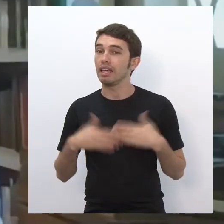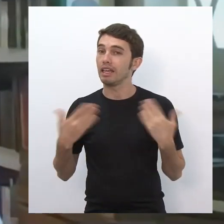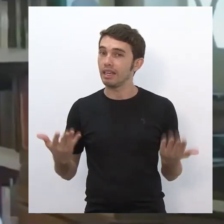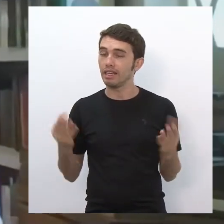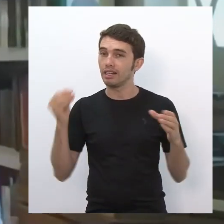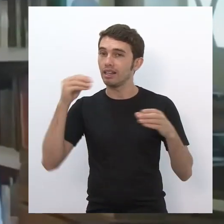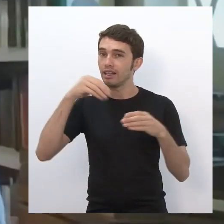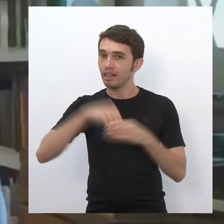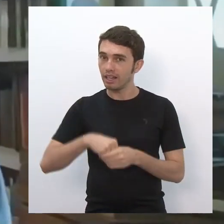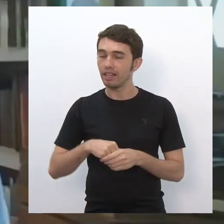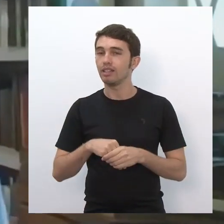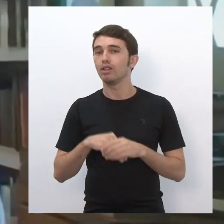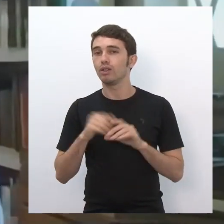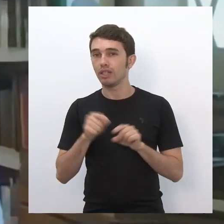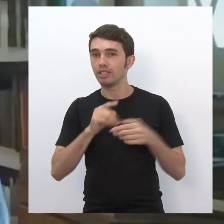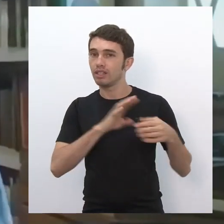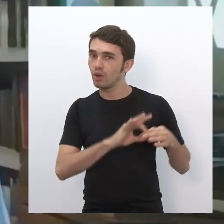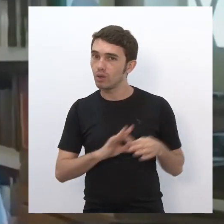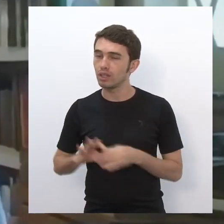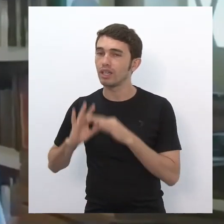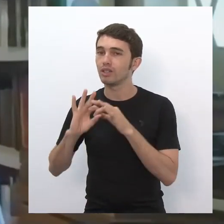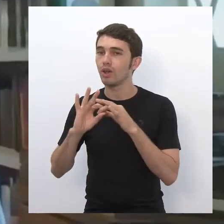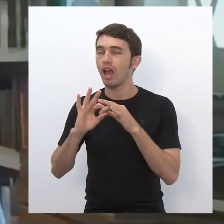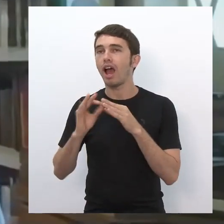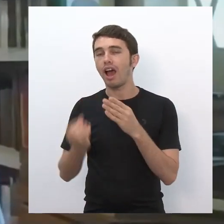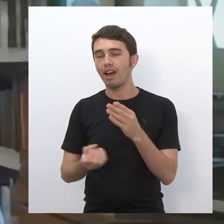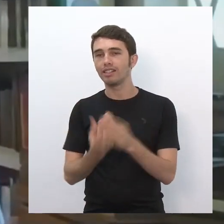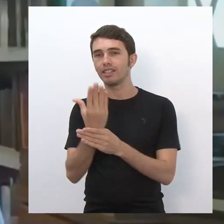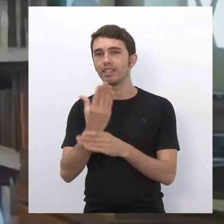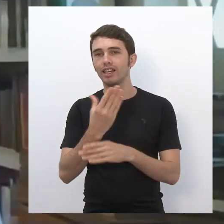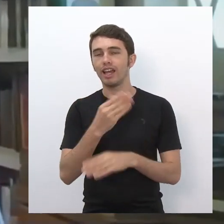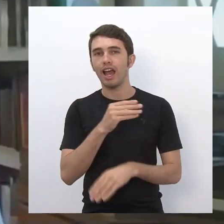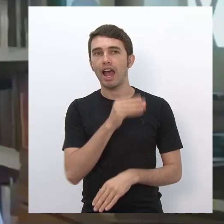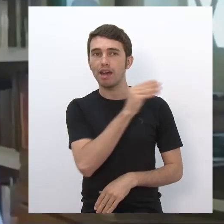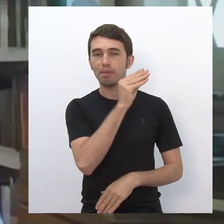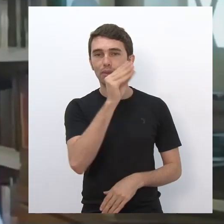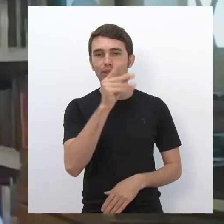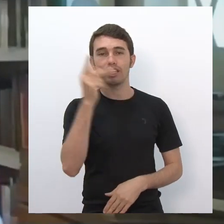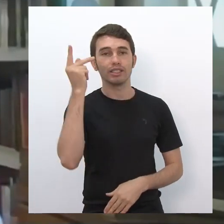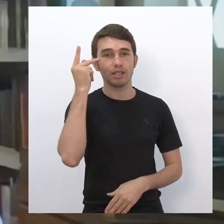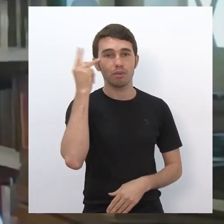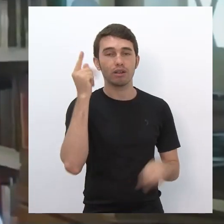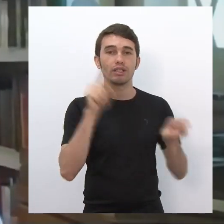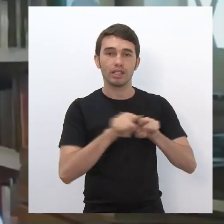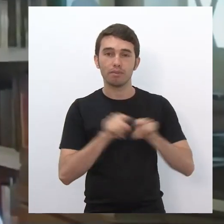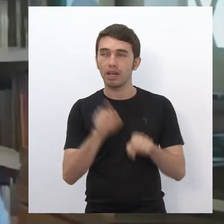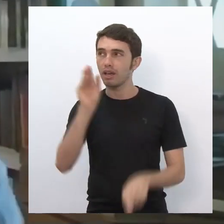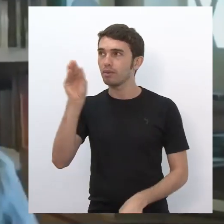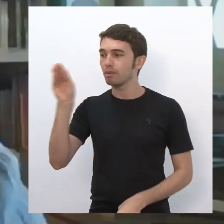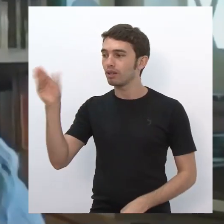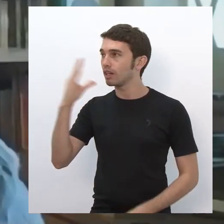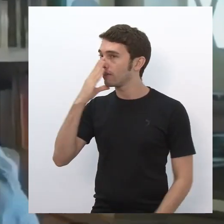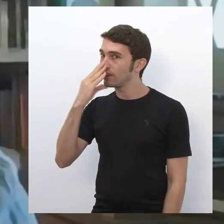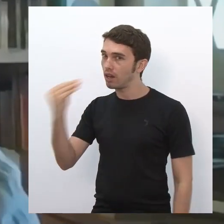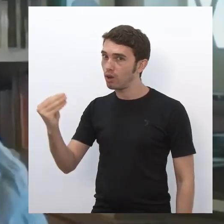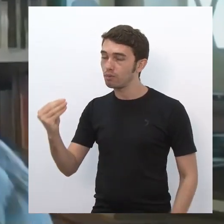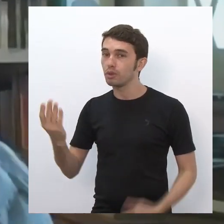desse contexto que surgem a Biblioteca de São Paulo e a Biblioteca Parque Villa-Lobos, para